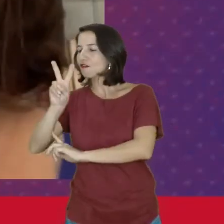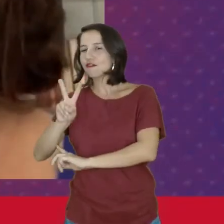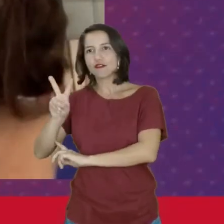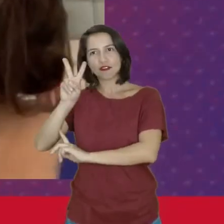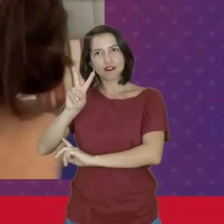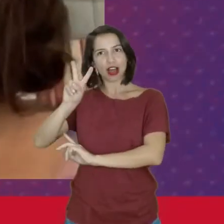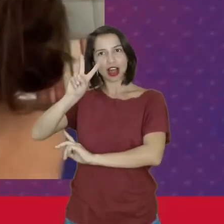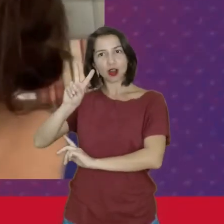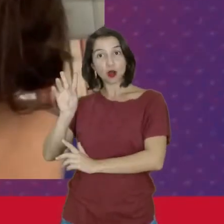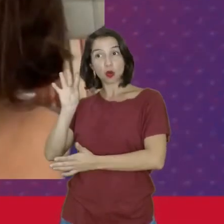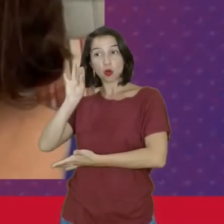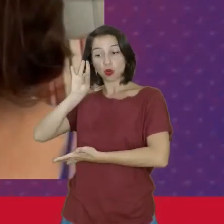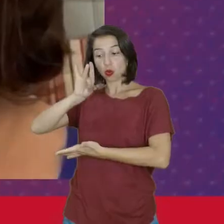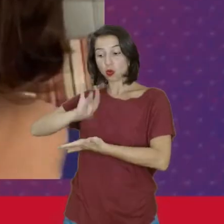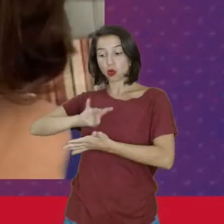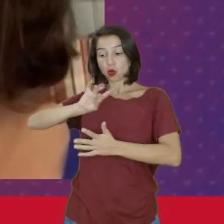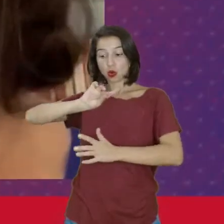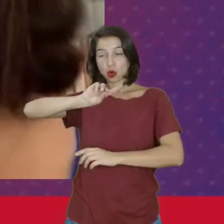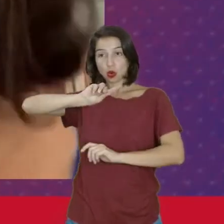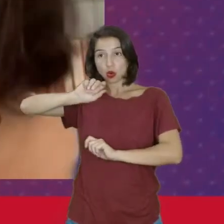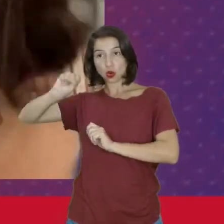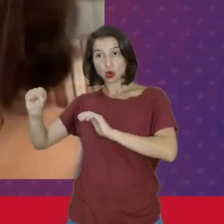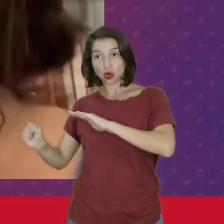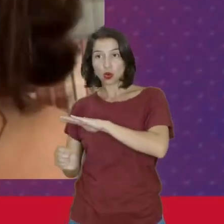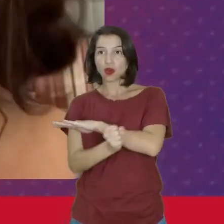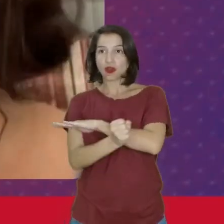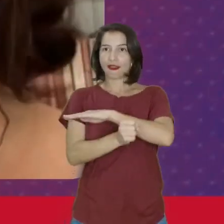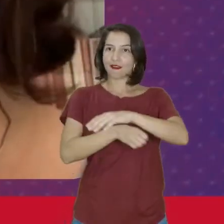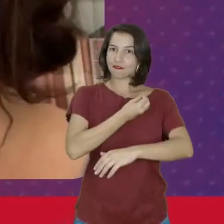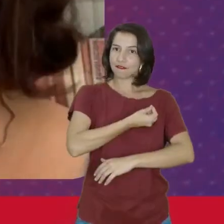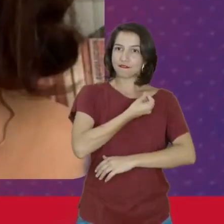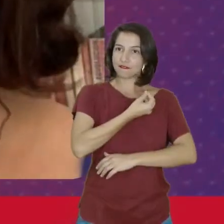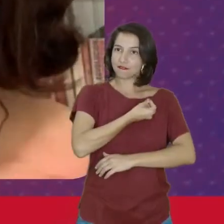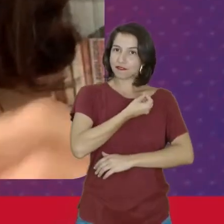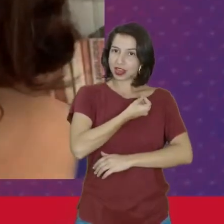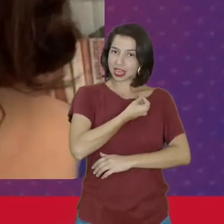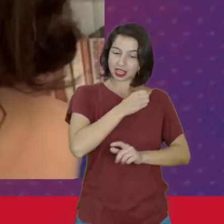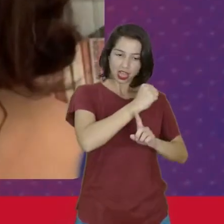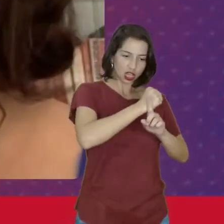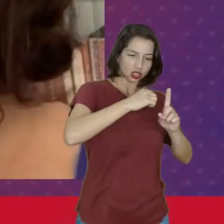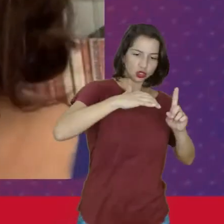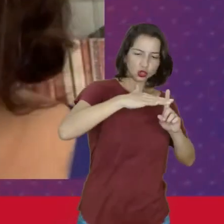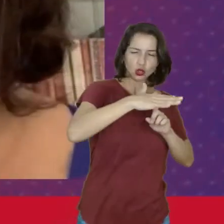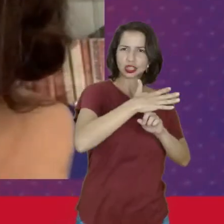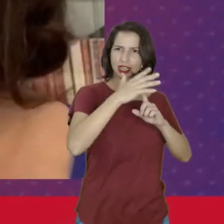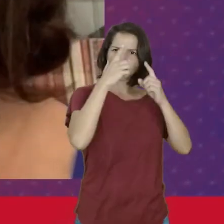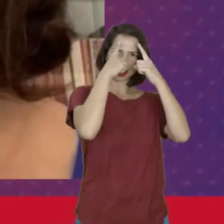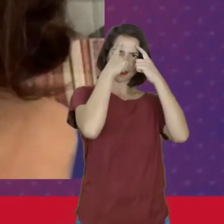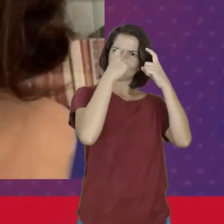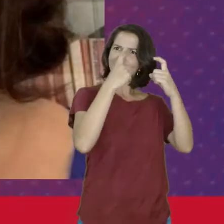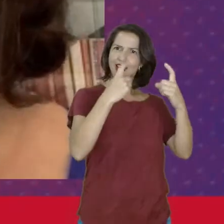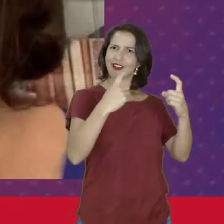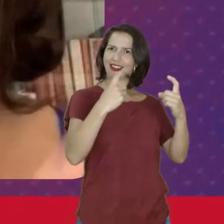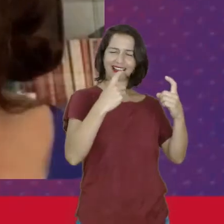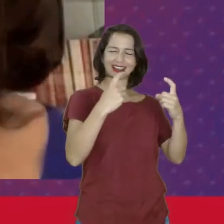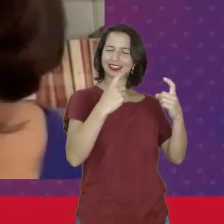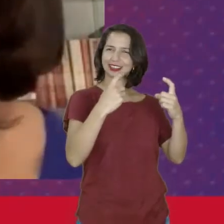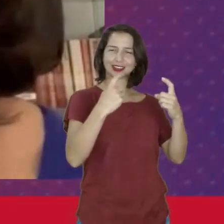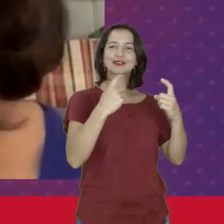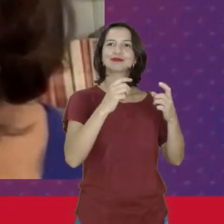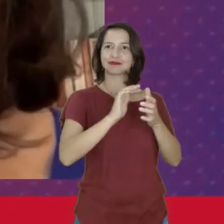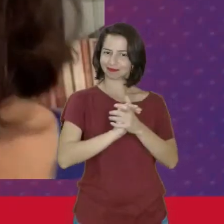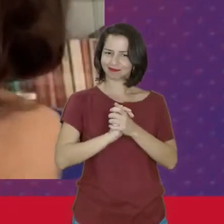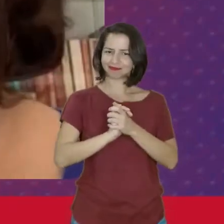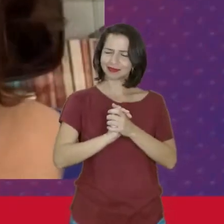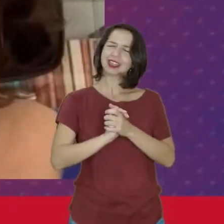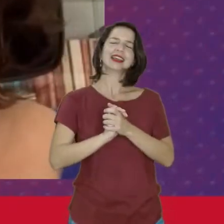na vida em sociedade, não reproduzir a violência. E não entender que a violência é uma forma de